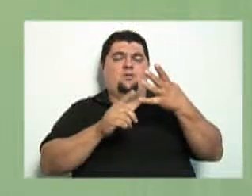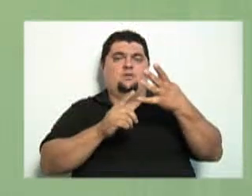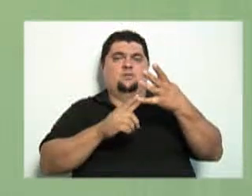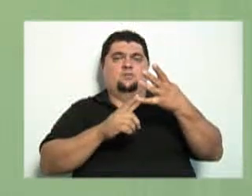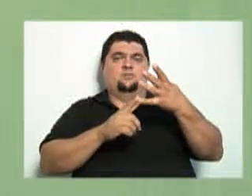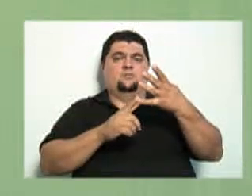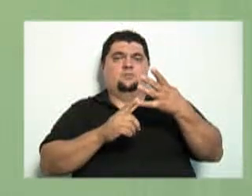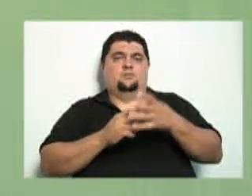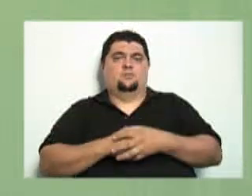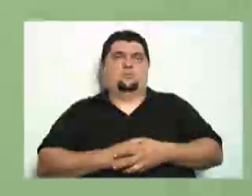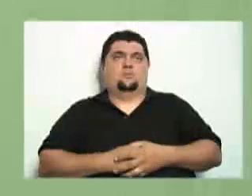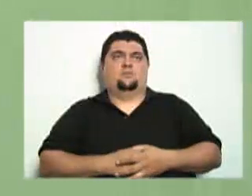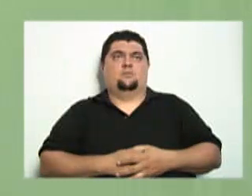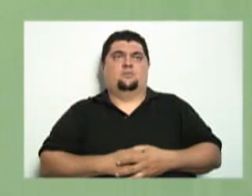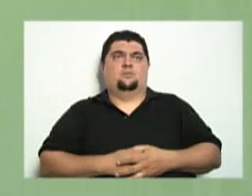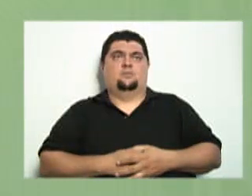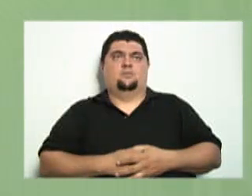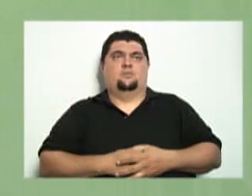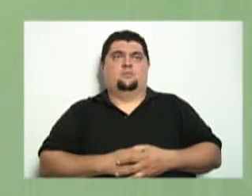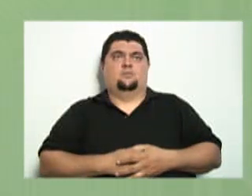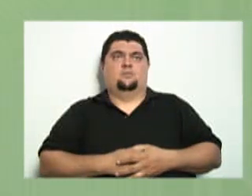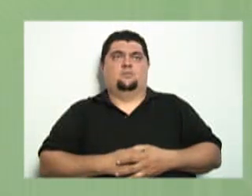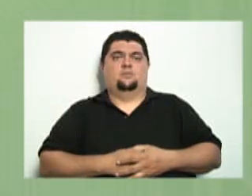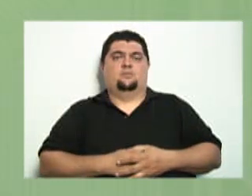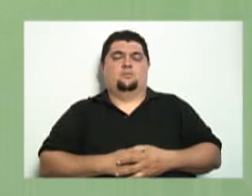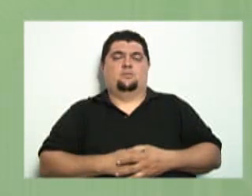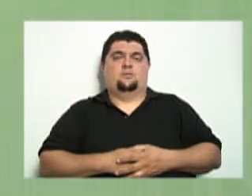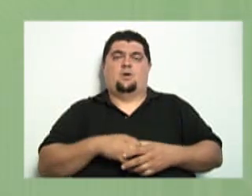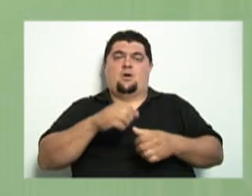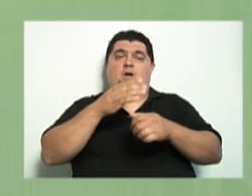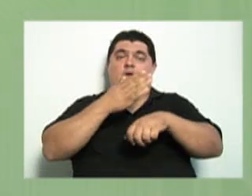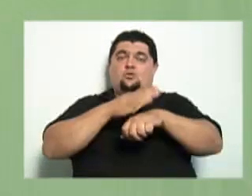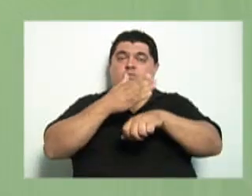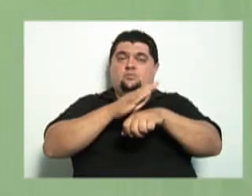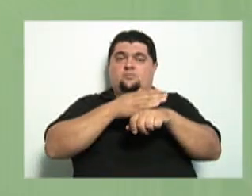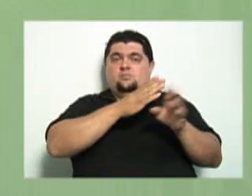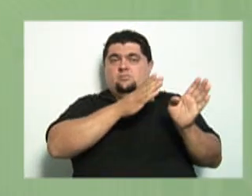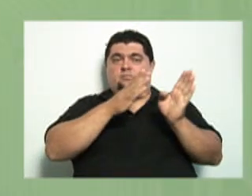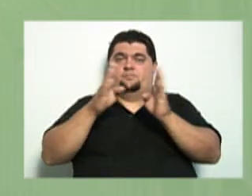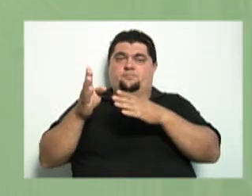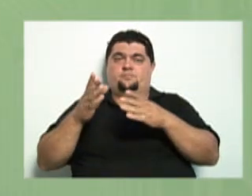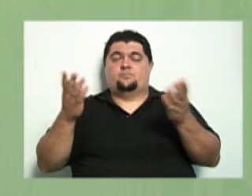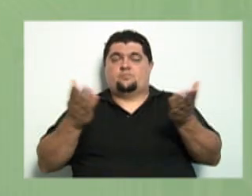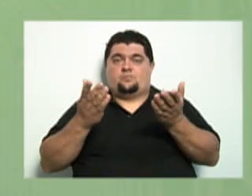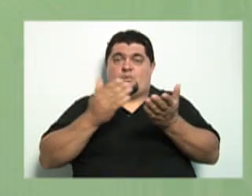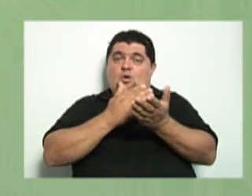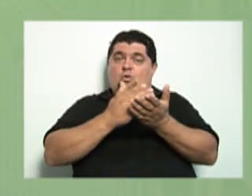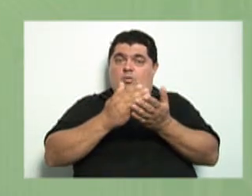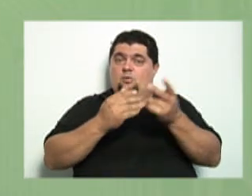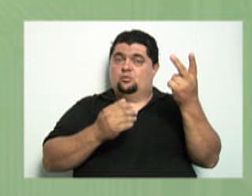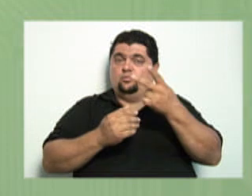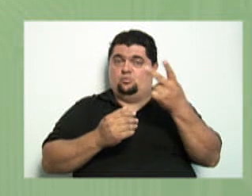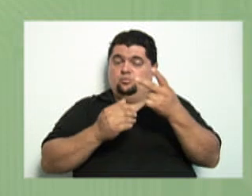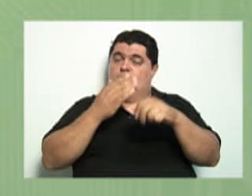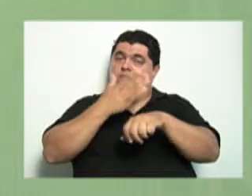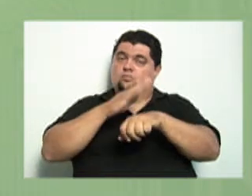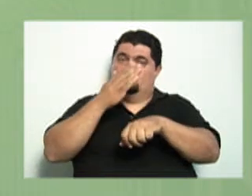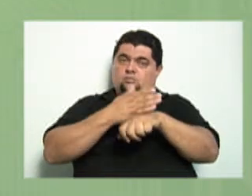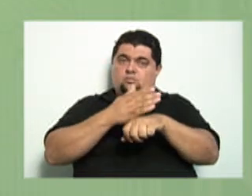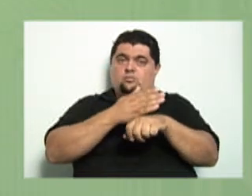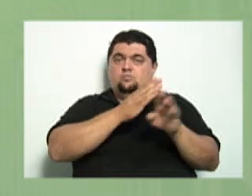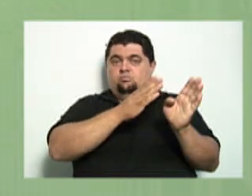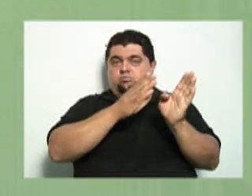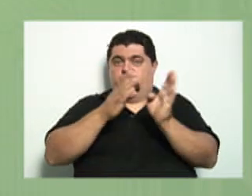nossa momento para discutir atividades de percurso. Hoje começam 2 atividades de percurso da